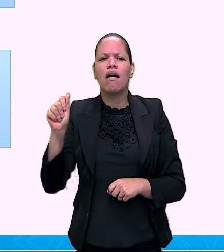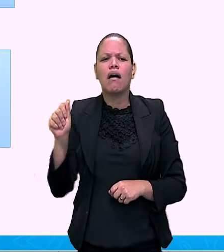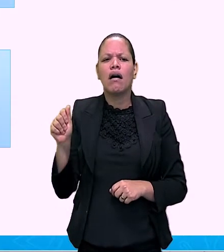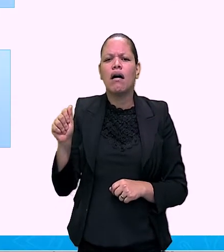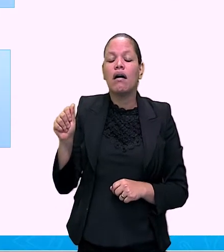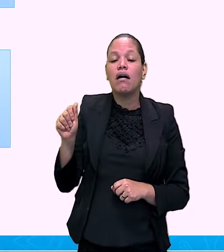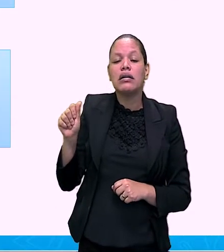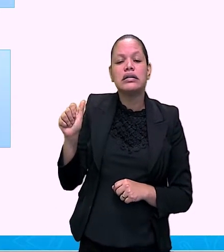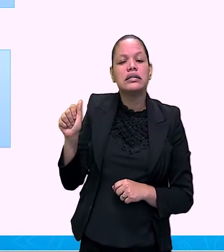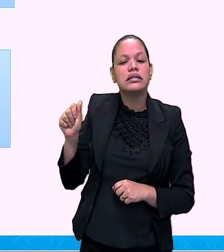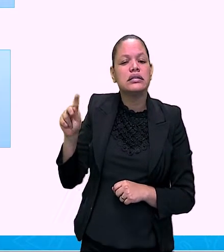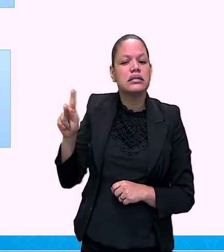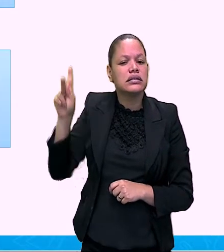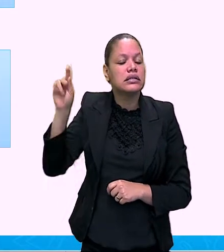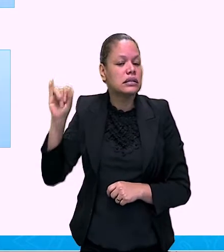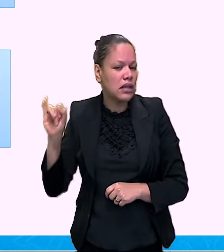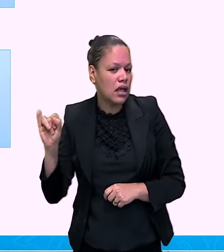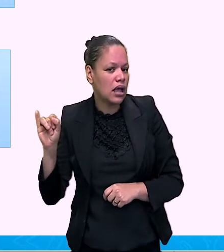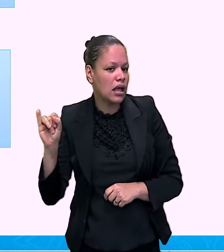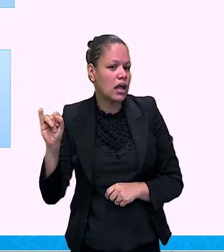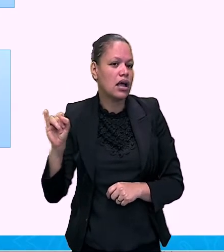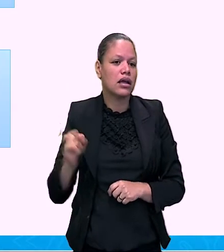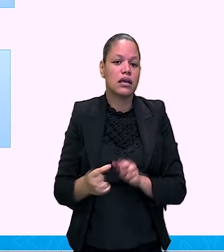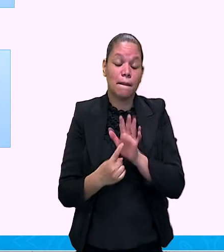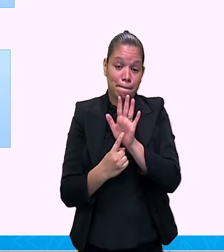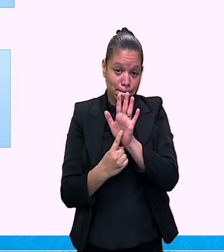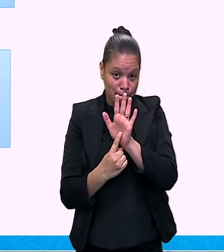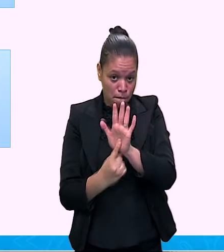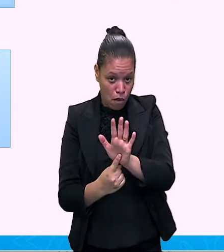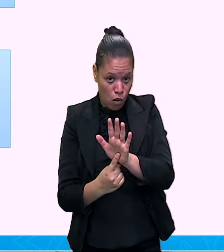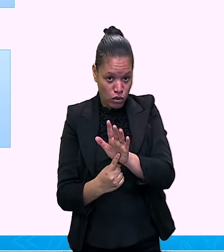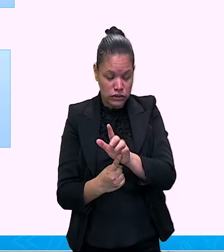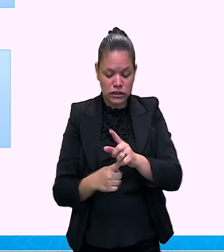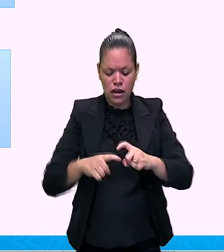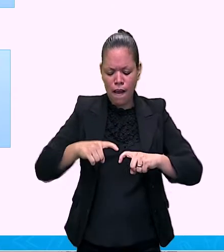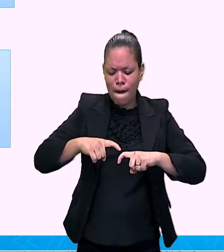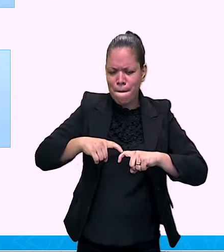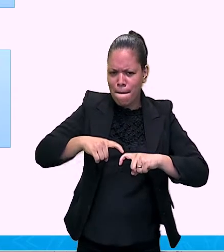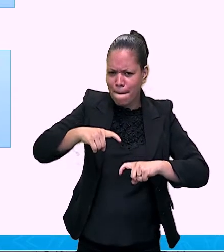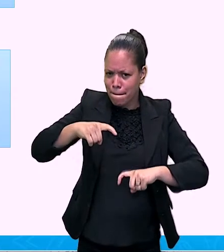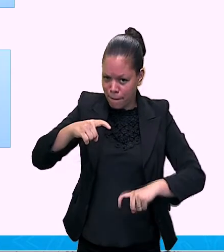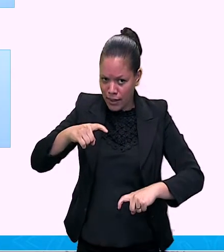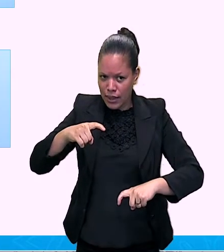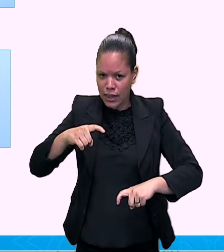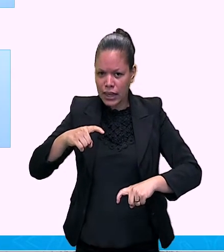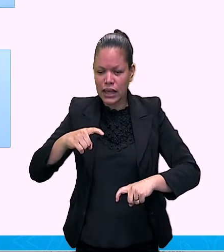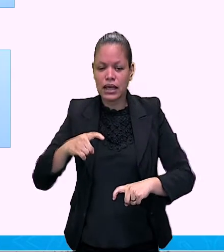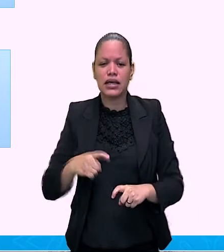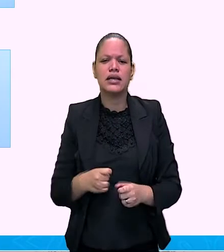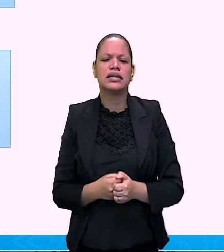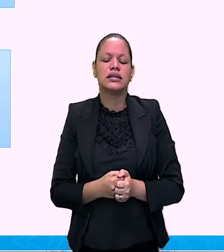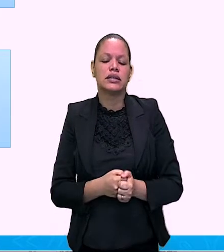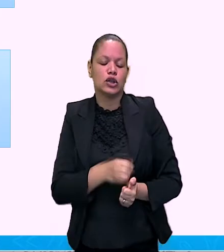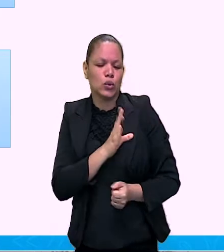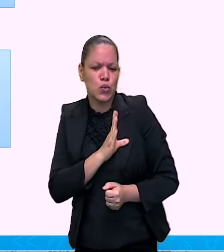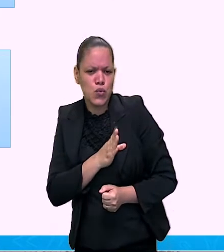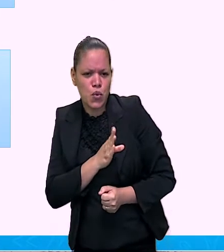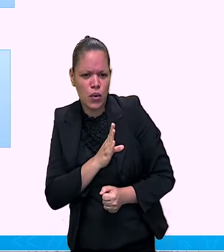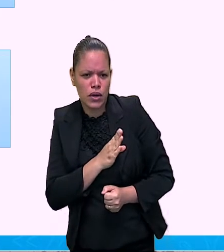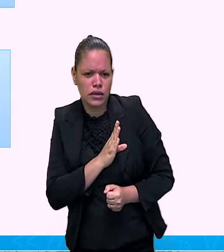surge, afirma Nadia Arraes, que é uma médica de